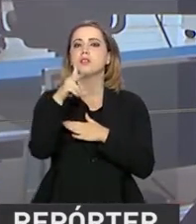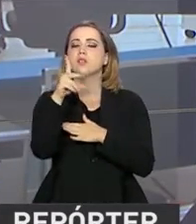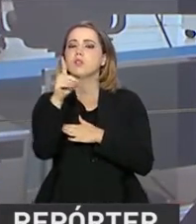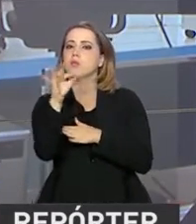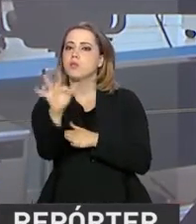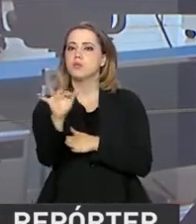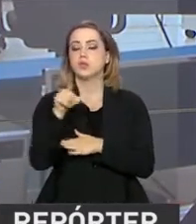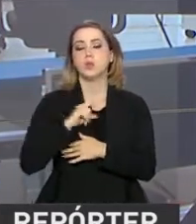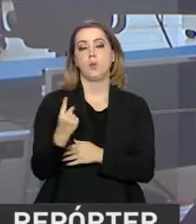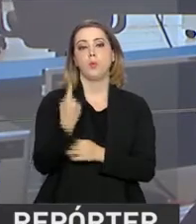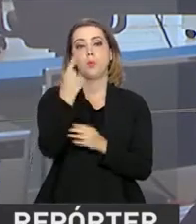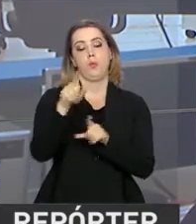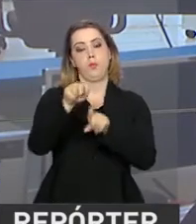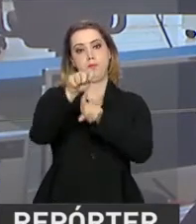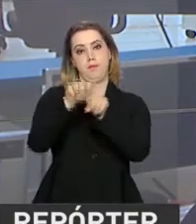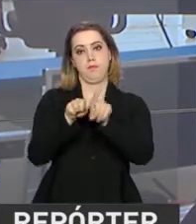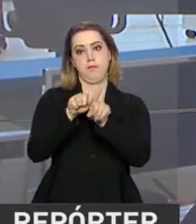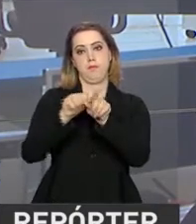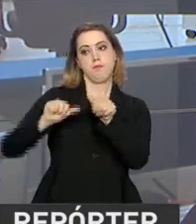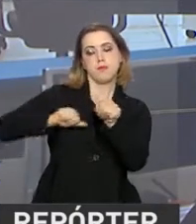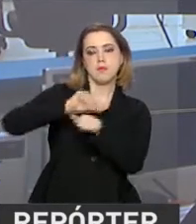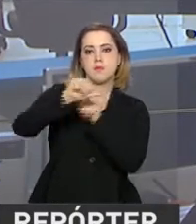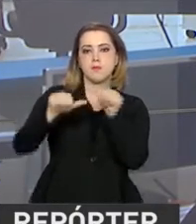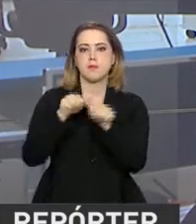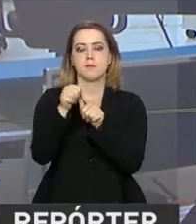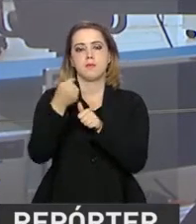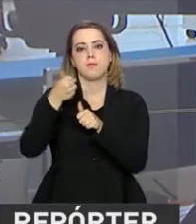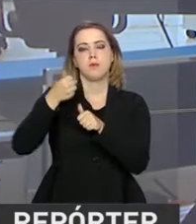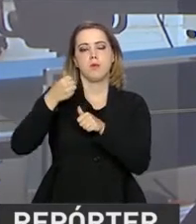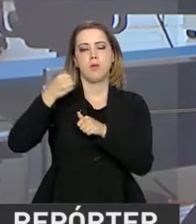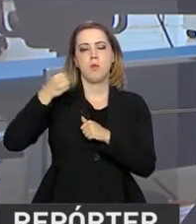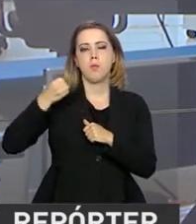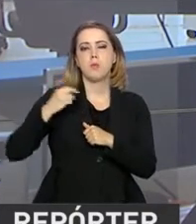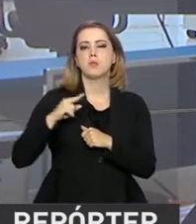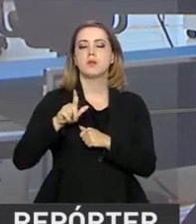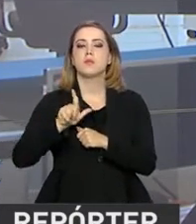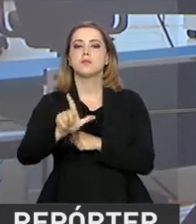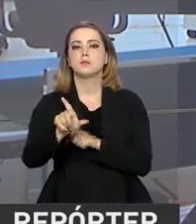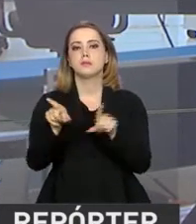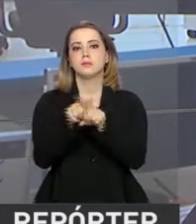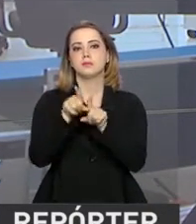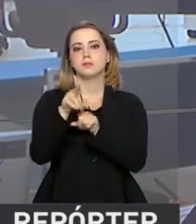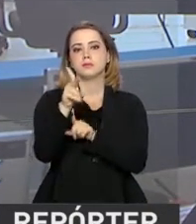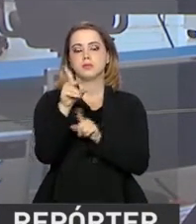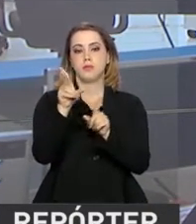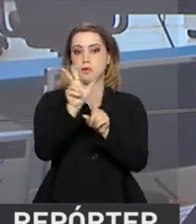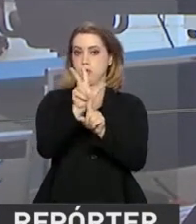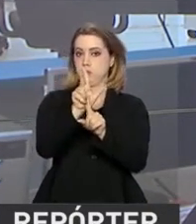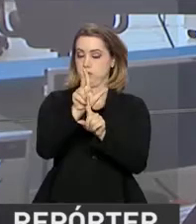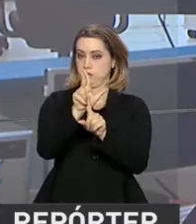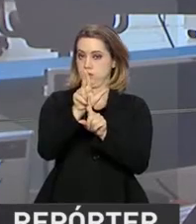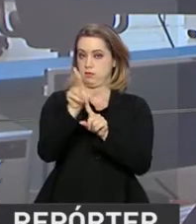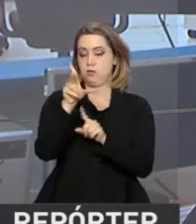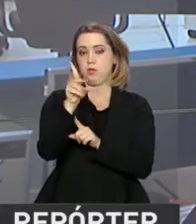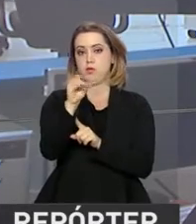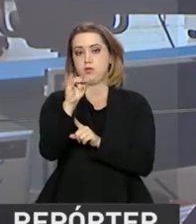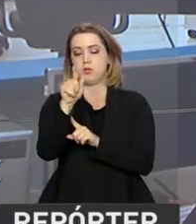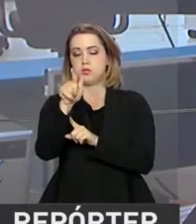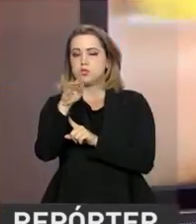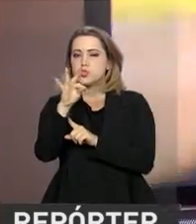têm menos de um mês para migrar para um sinal de tv digital o prazo final para o sinal analógico na região já no próximo